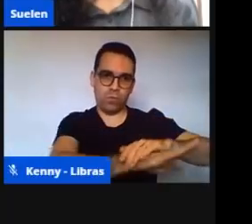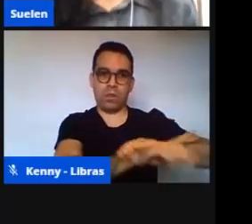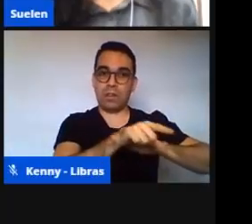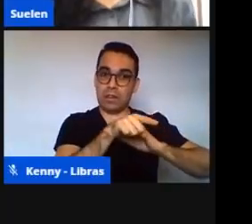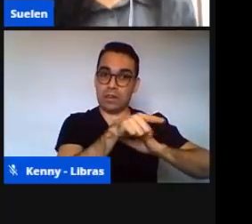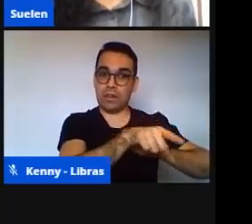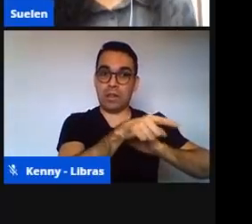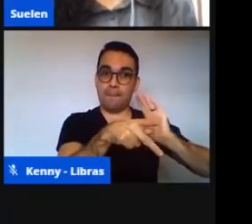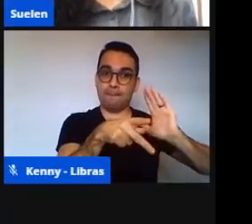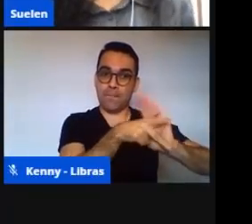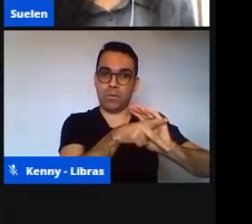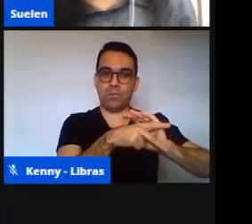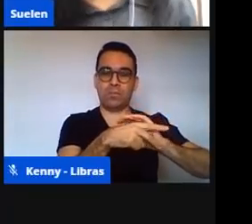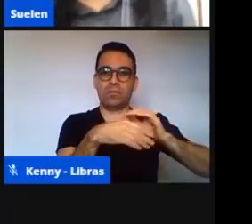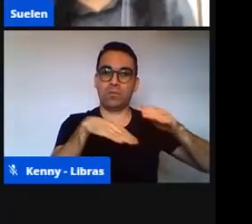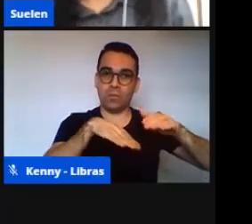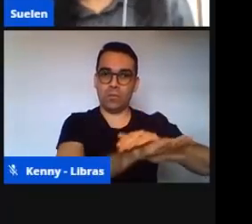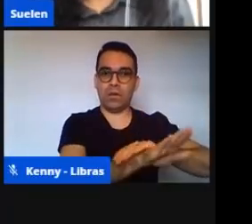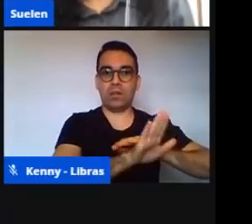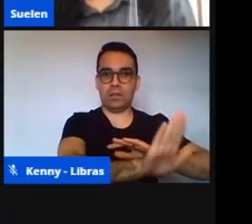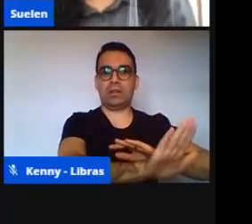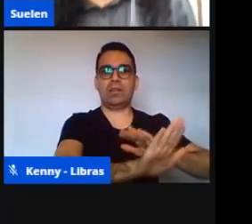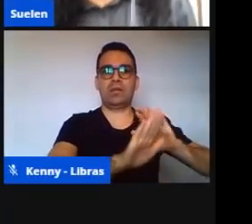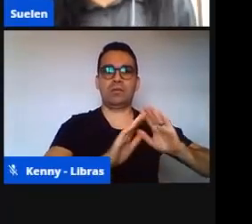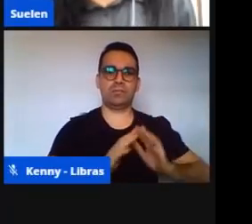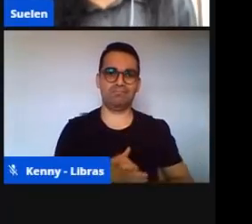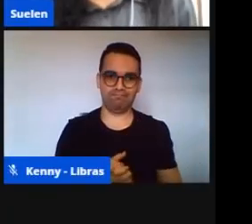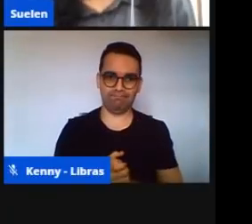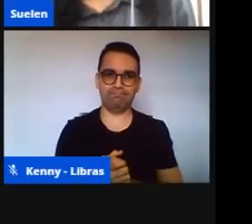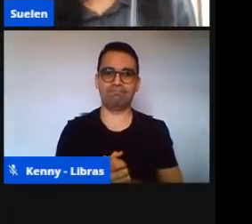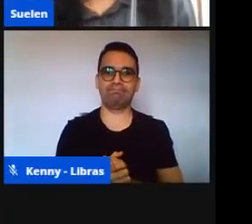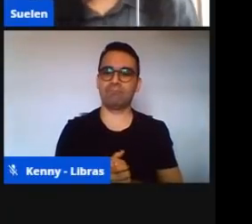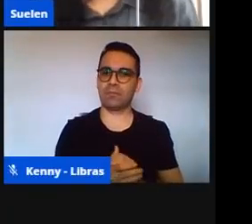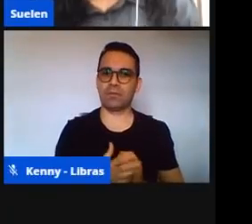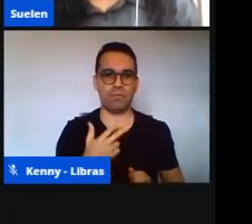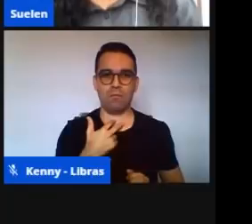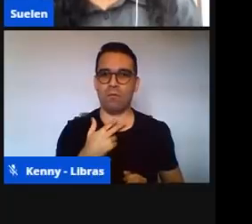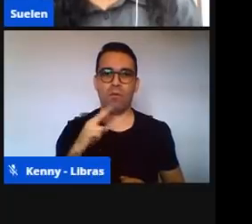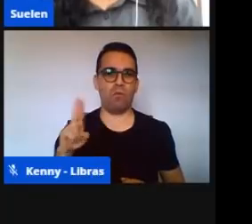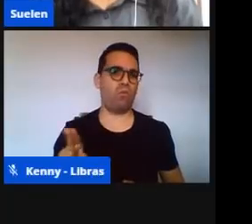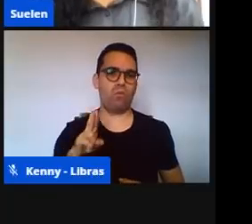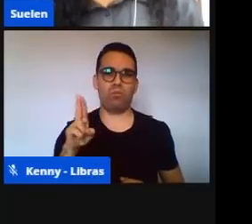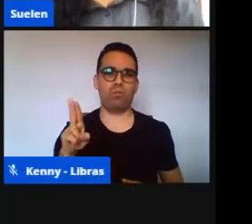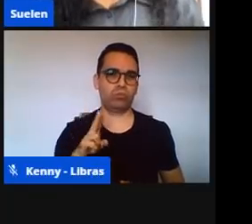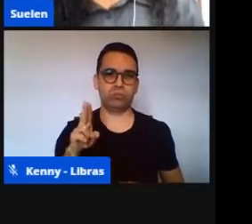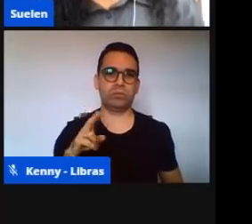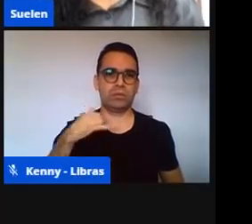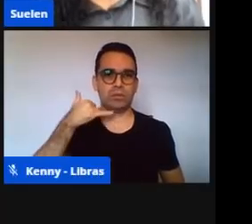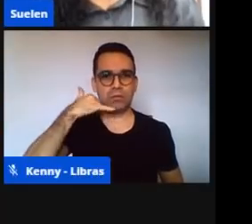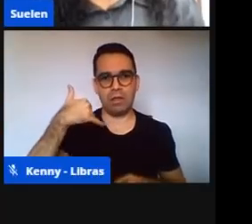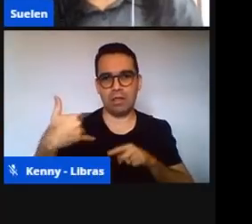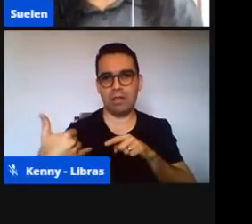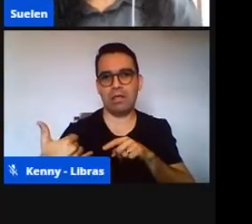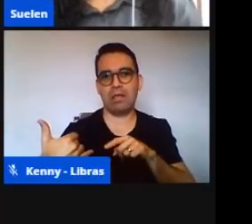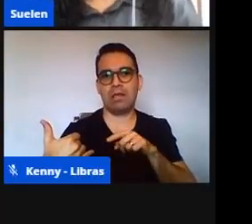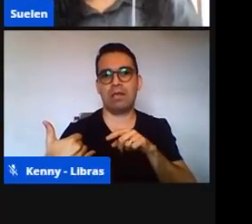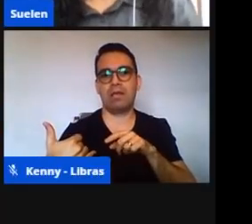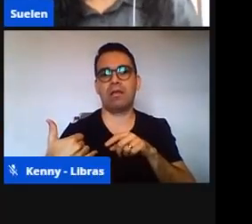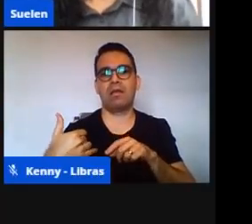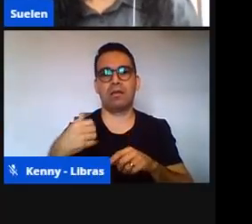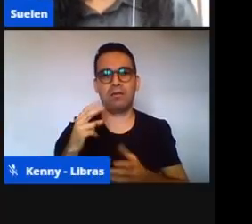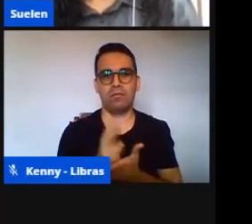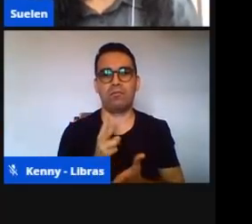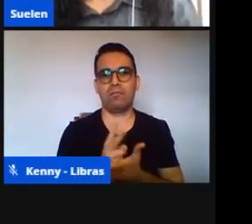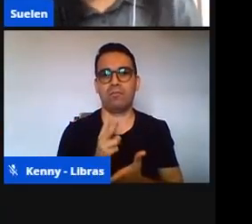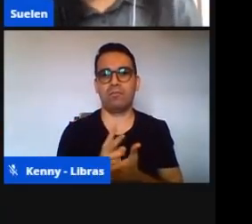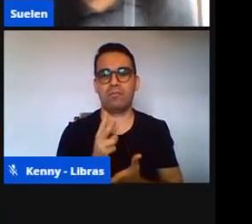com álcool 70 ou solução clorada na diluição adequada e deve ficar fora da área de